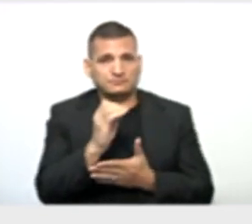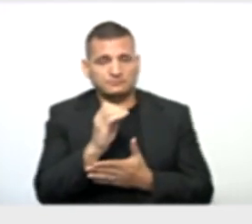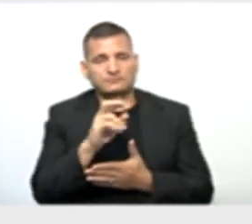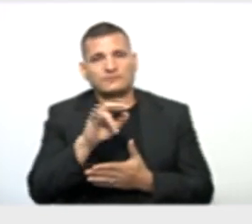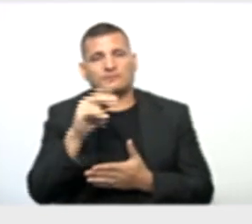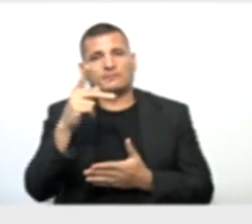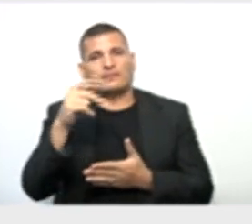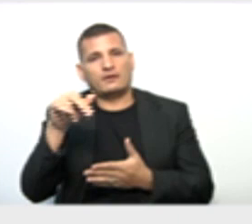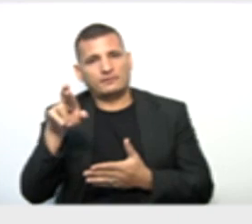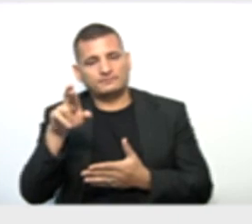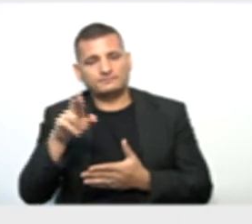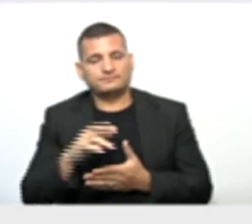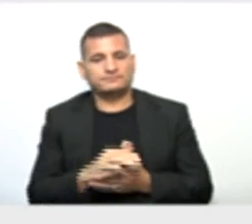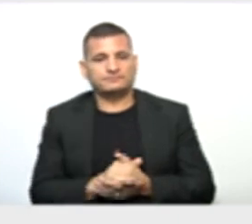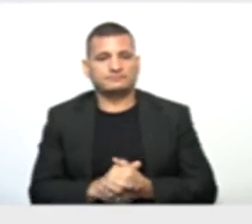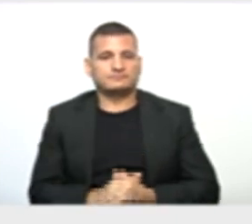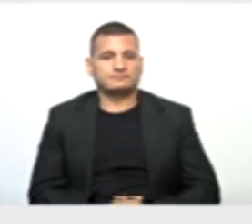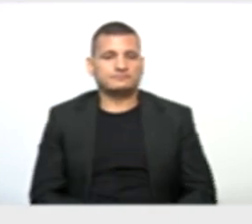números pares.